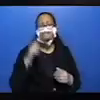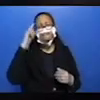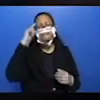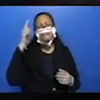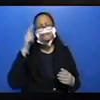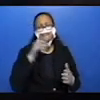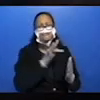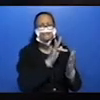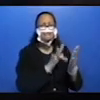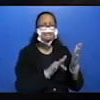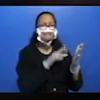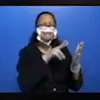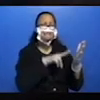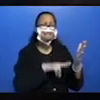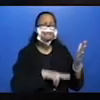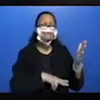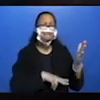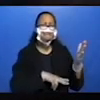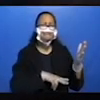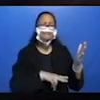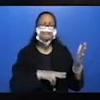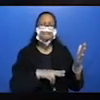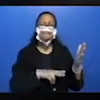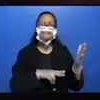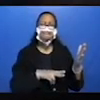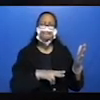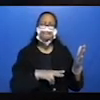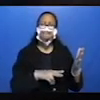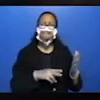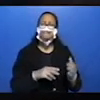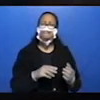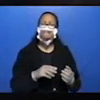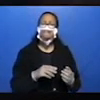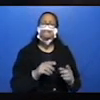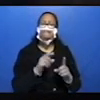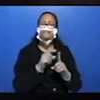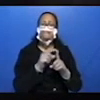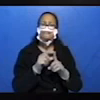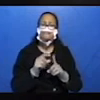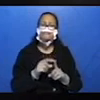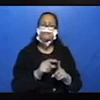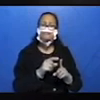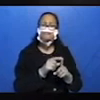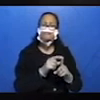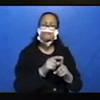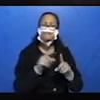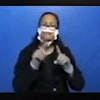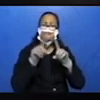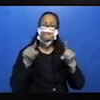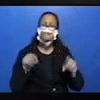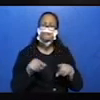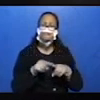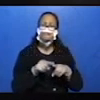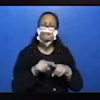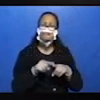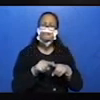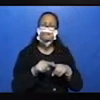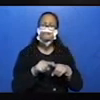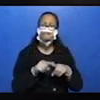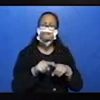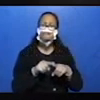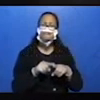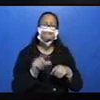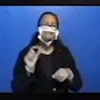Número 3, complete o esquema da fotossíntese com as palavras do quadro. Vocês têm as palavras, vocês vão ver